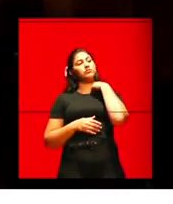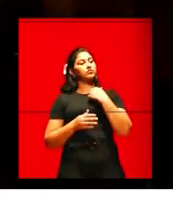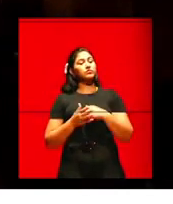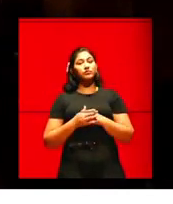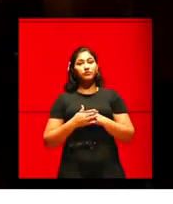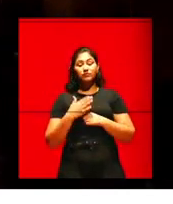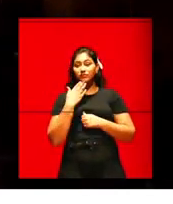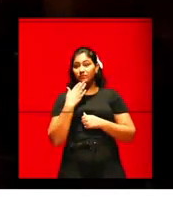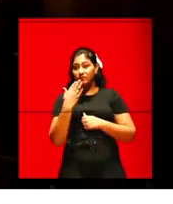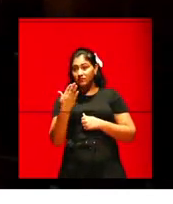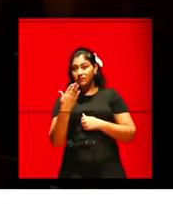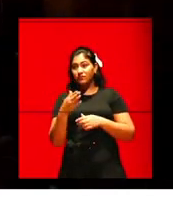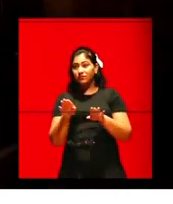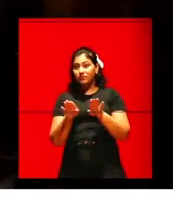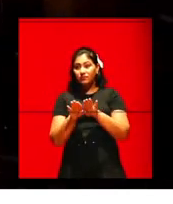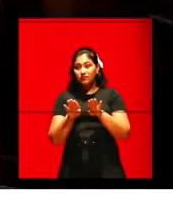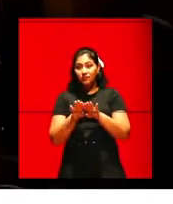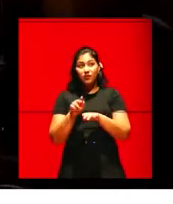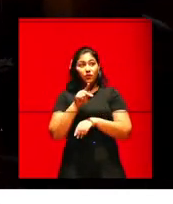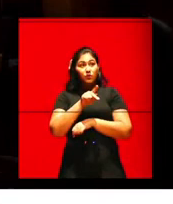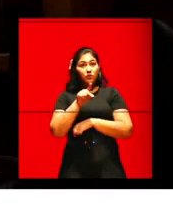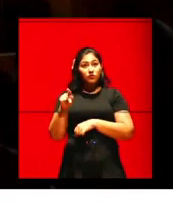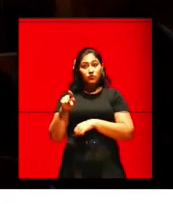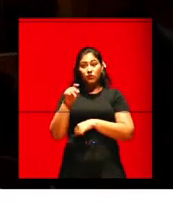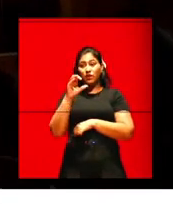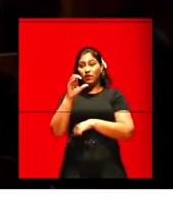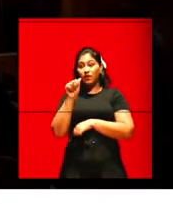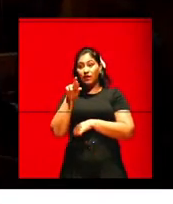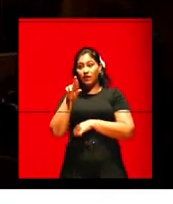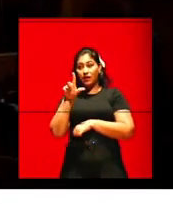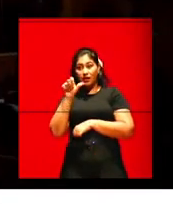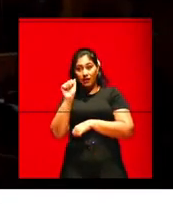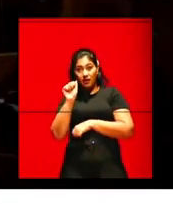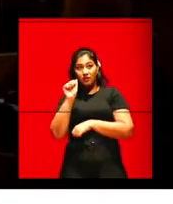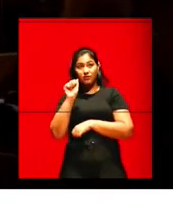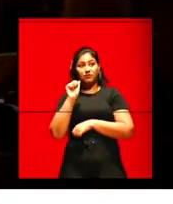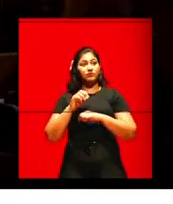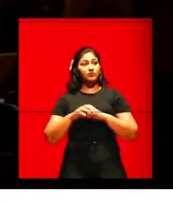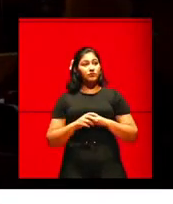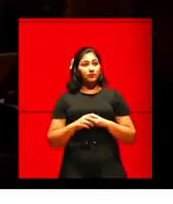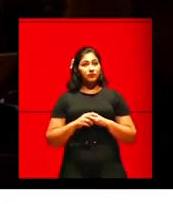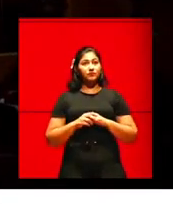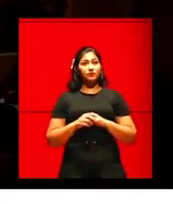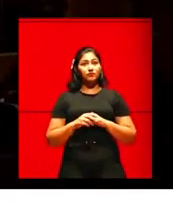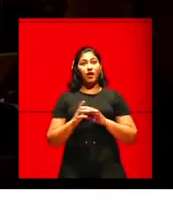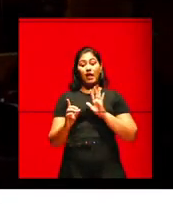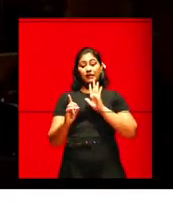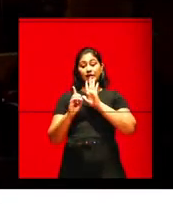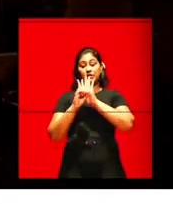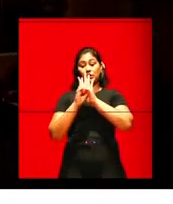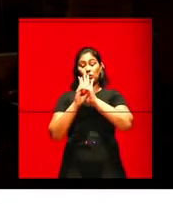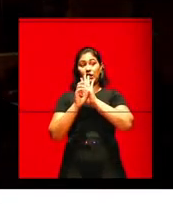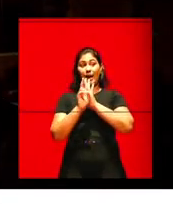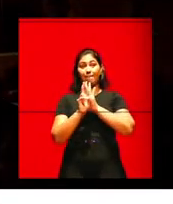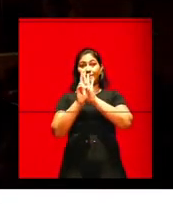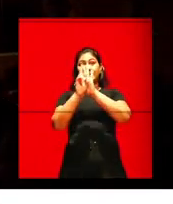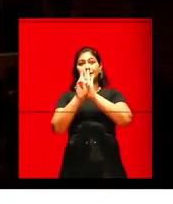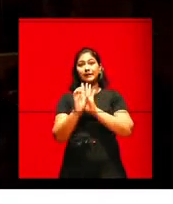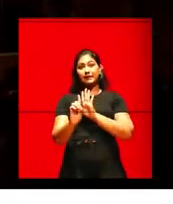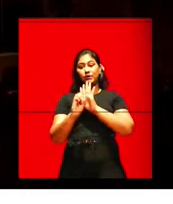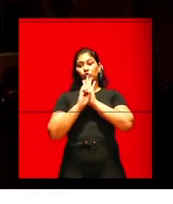Queria pedir aqui no palco a presença da professora Carla, representando a subgerência do ensino médio da SEDUC.